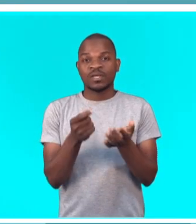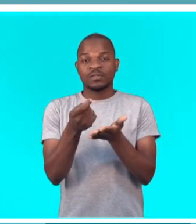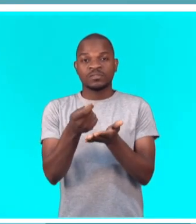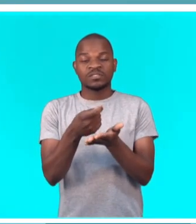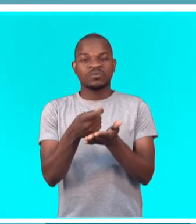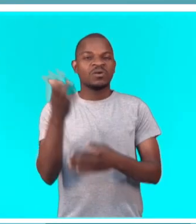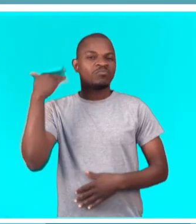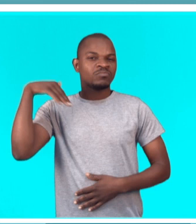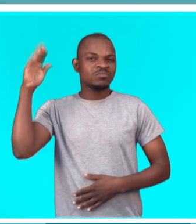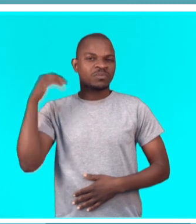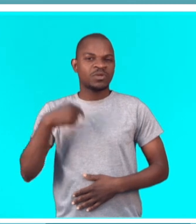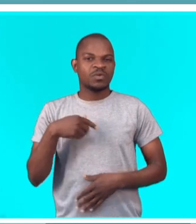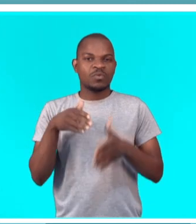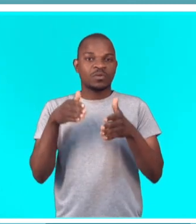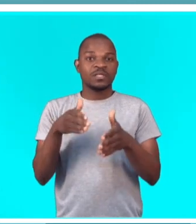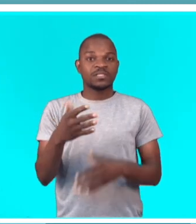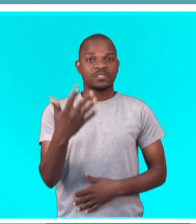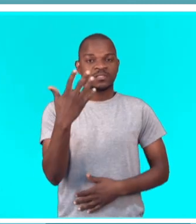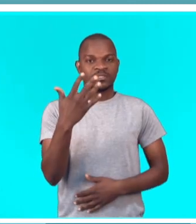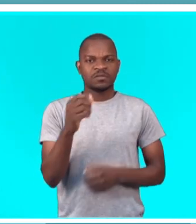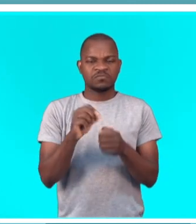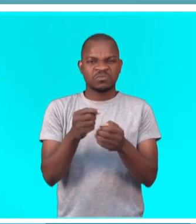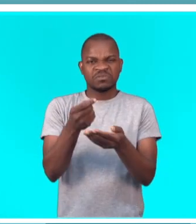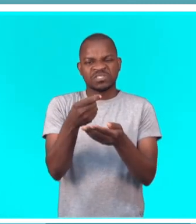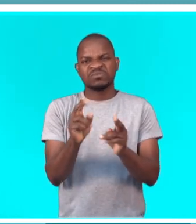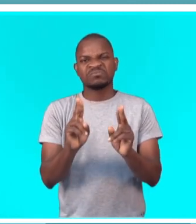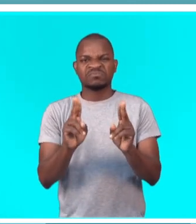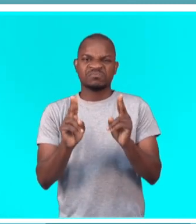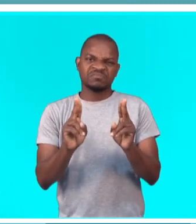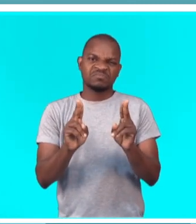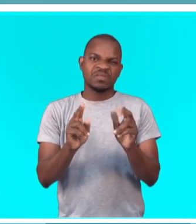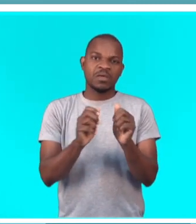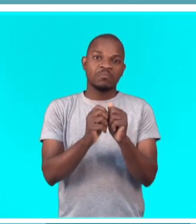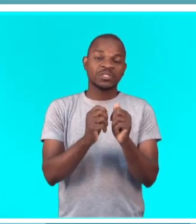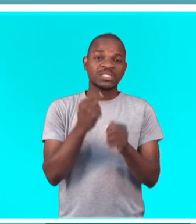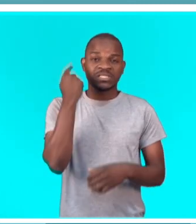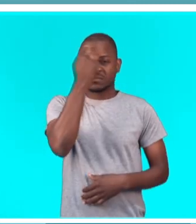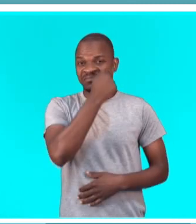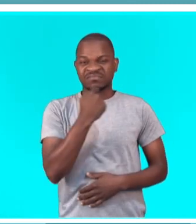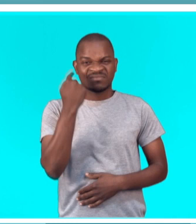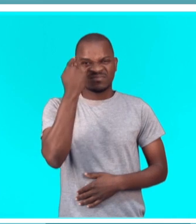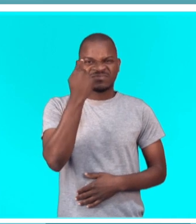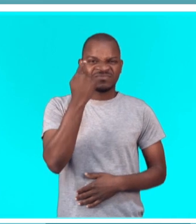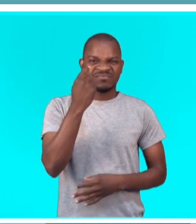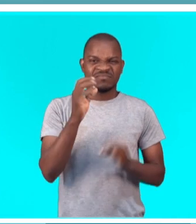Os desenhos que eu fazia na quinta classe eram basicamente desenhos vazios, não existia um rosto,